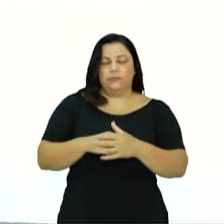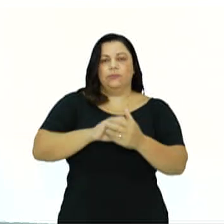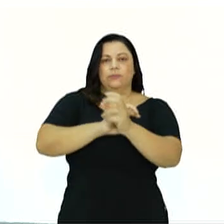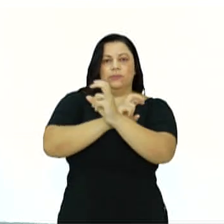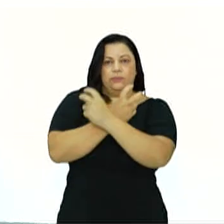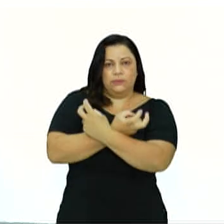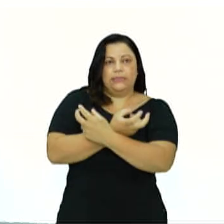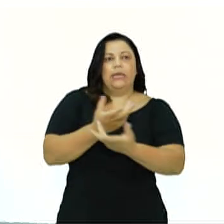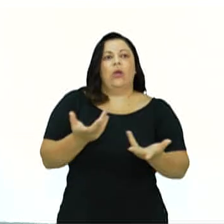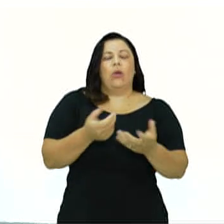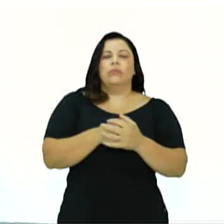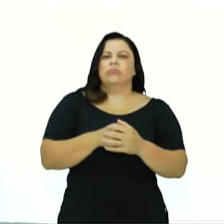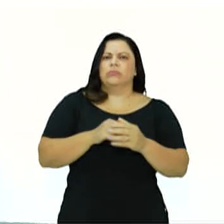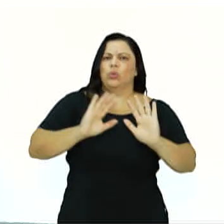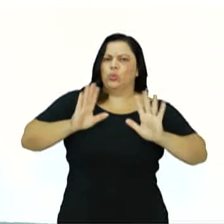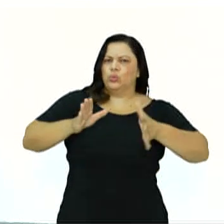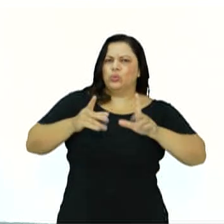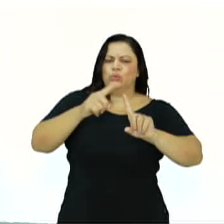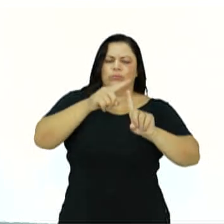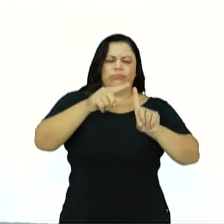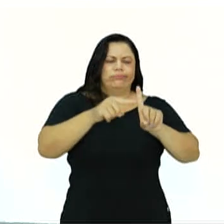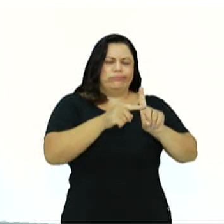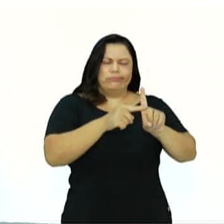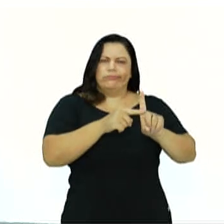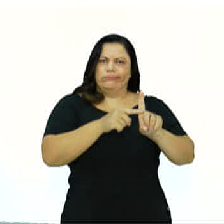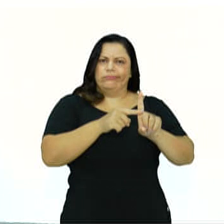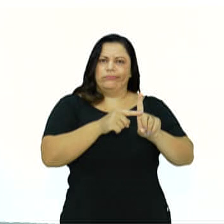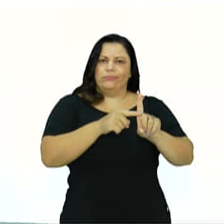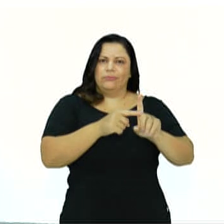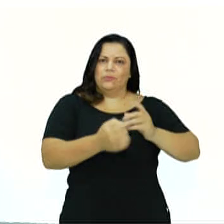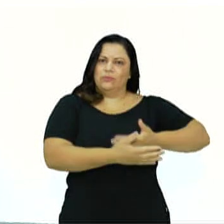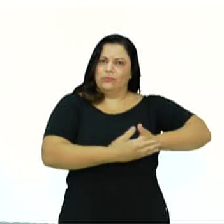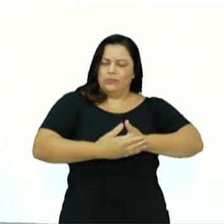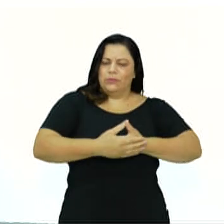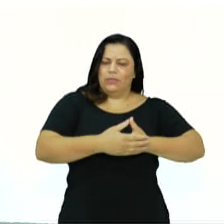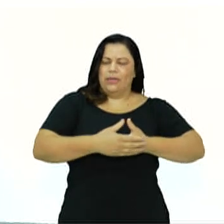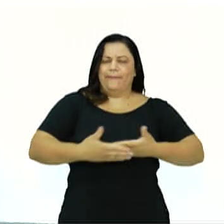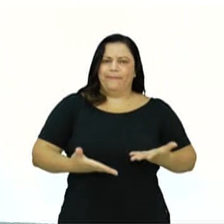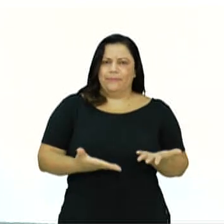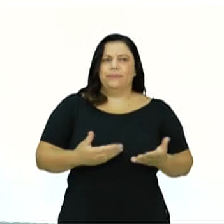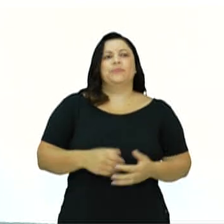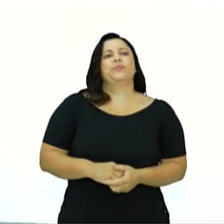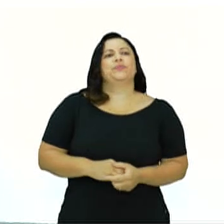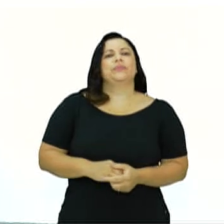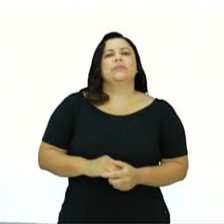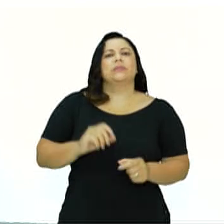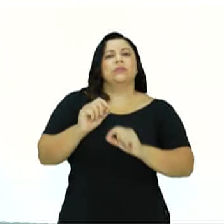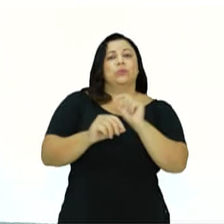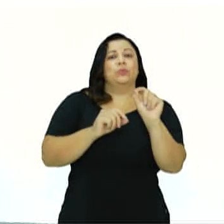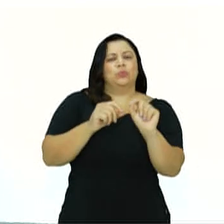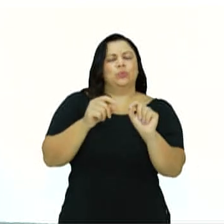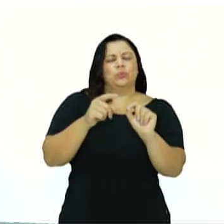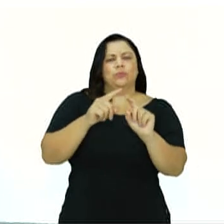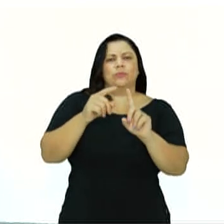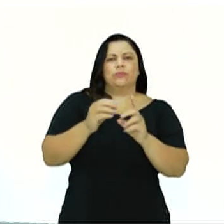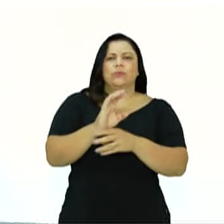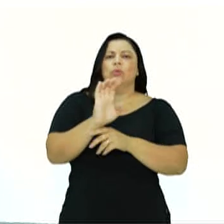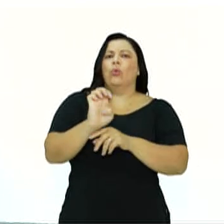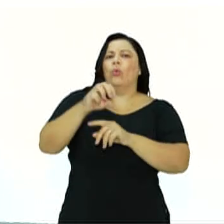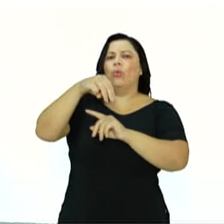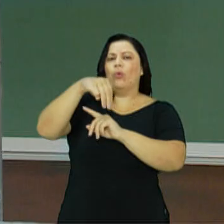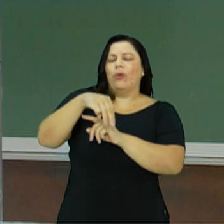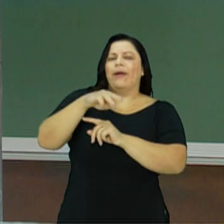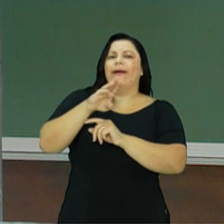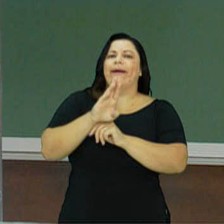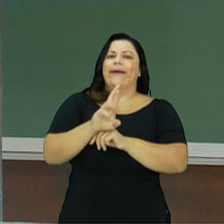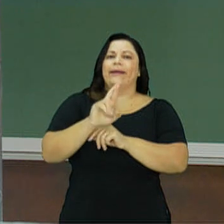embrião, no qual formam-se inicialmente ossos em miniatura feito de cartilagem, né? Claro, o embrião precisa ter uma flexibilidade ali,